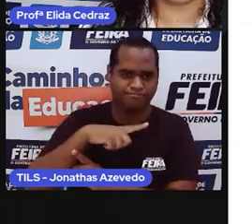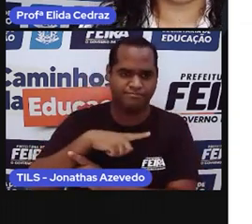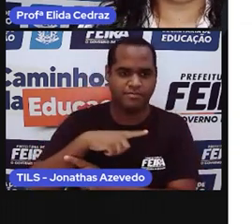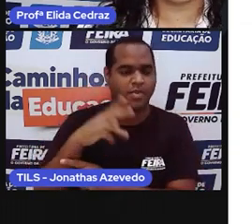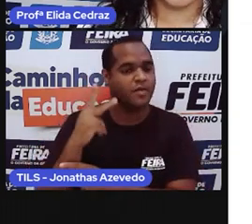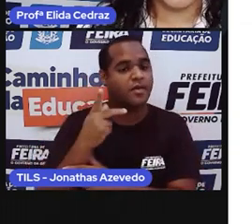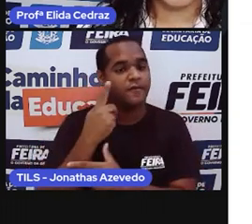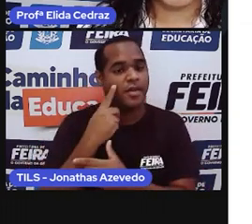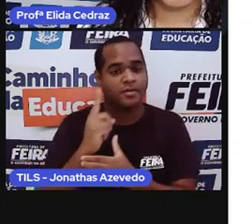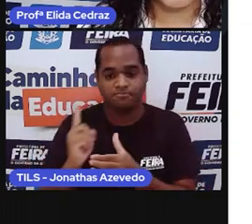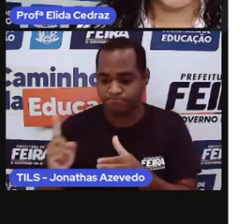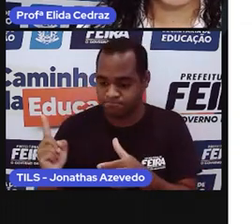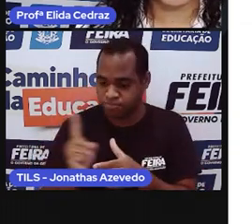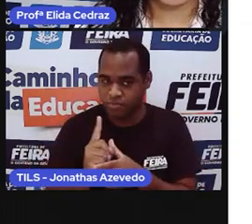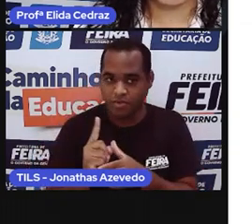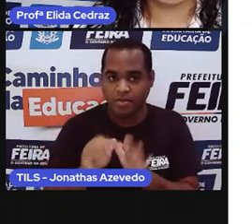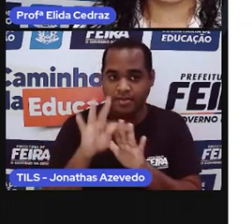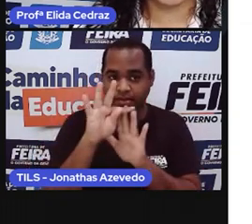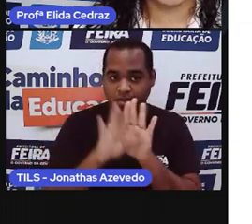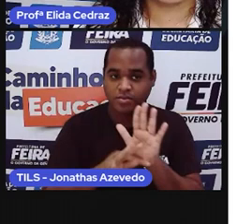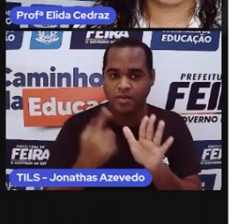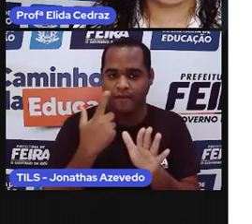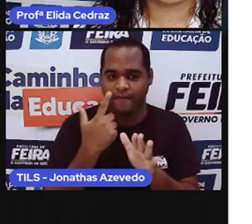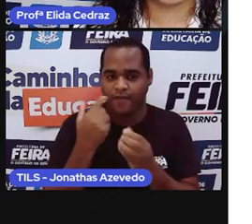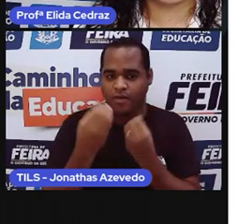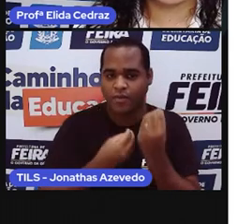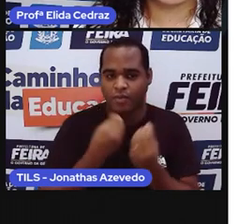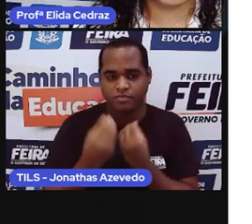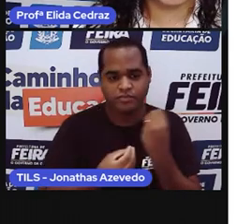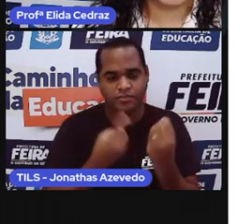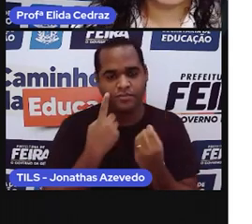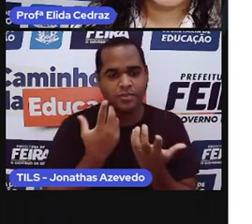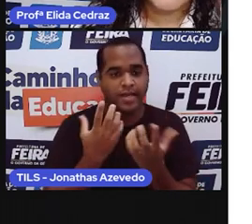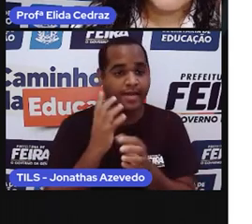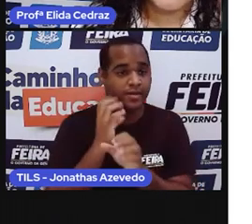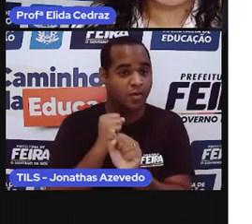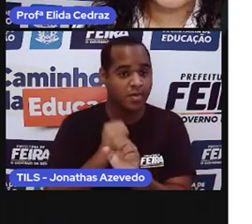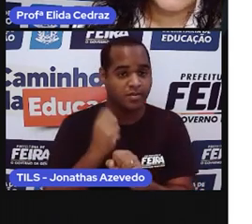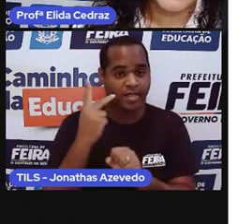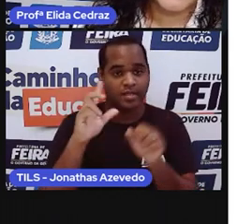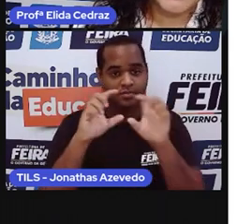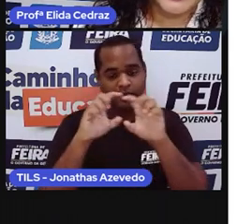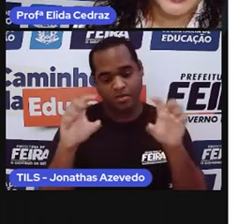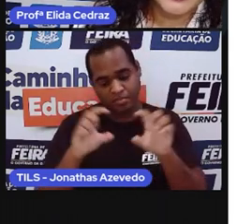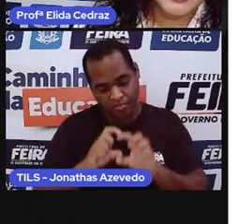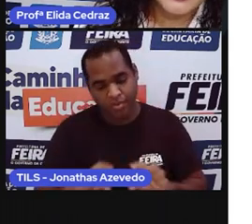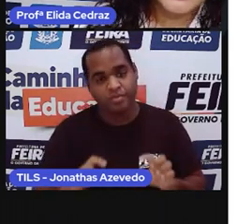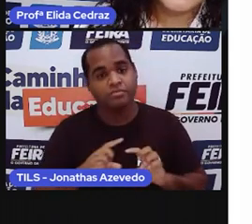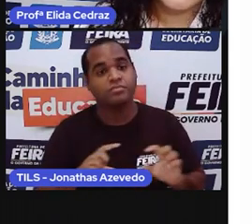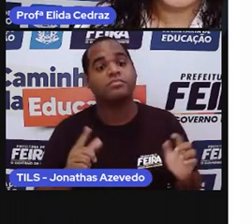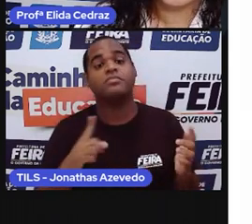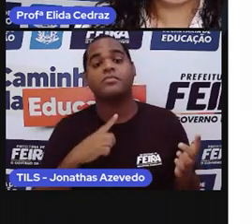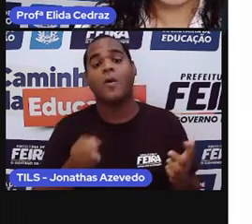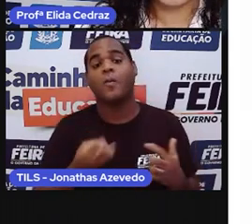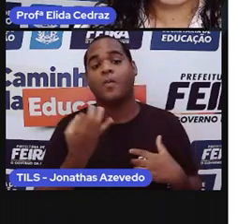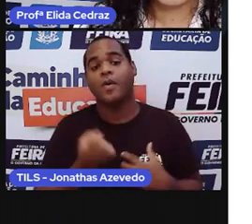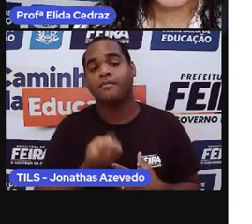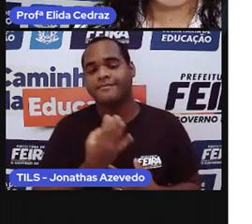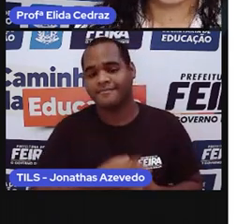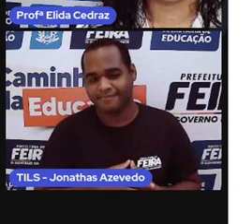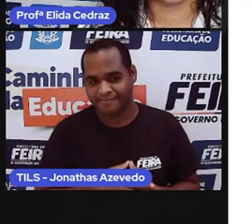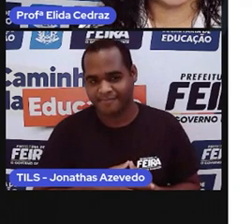vai voltar no texto, contar quantas estrofes tem a música da barata